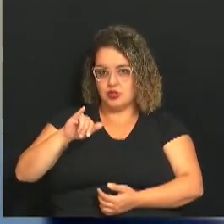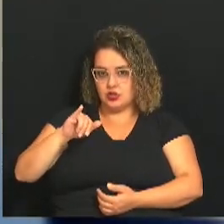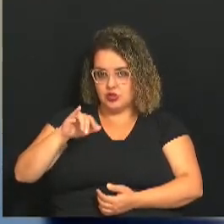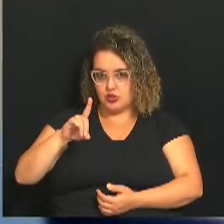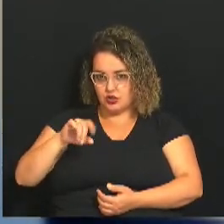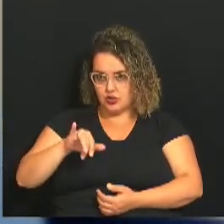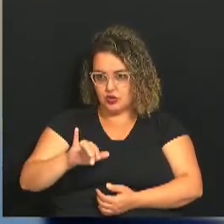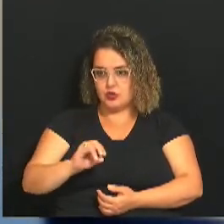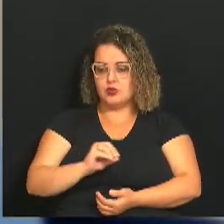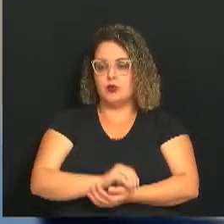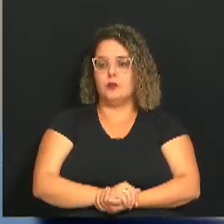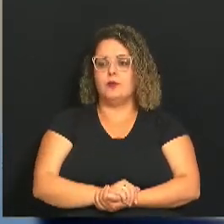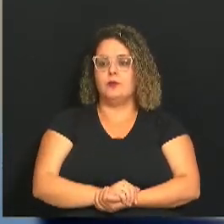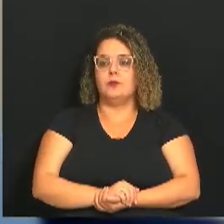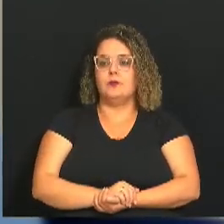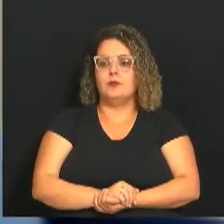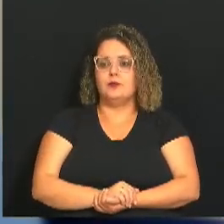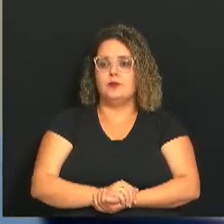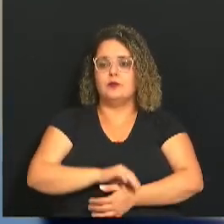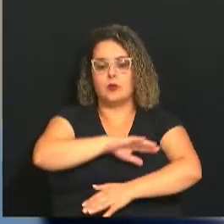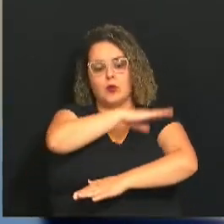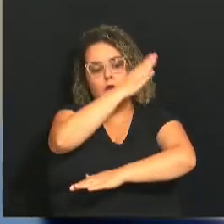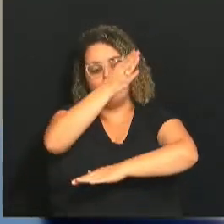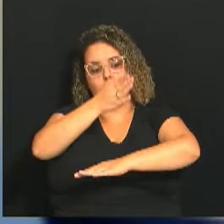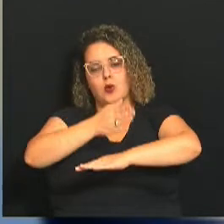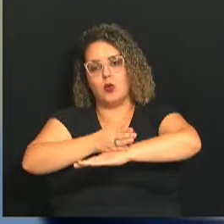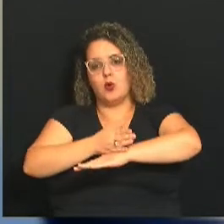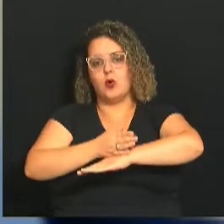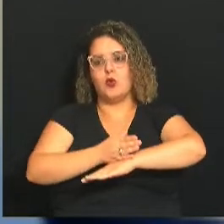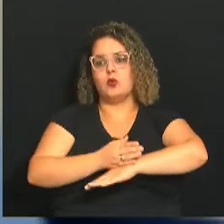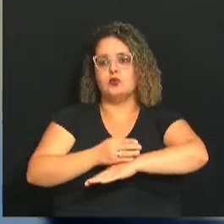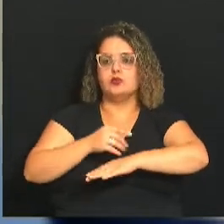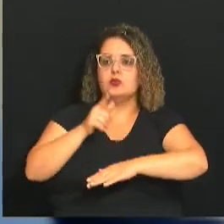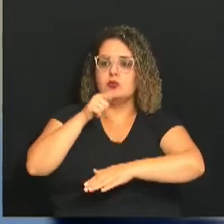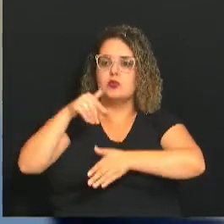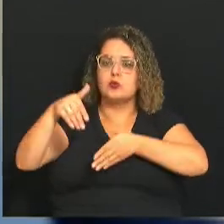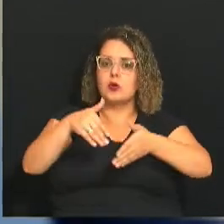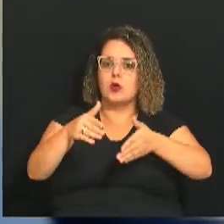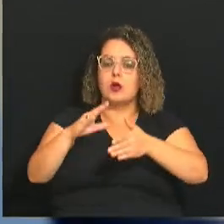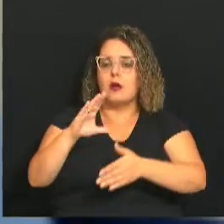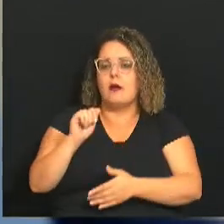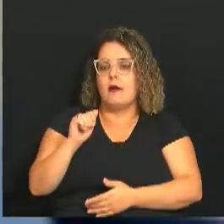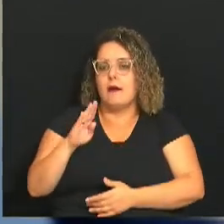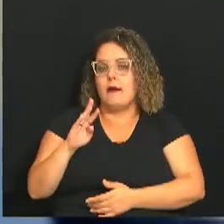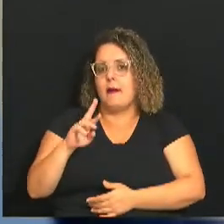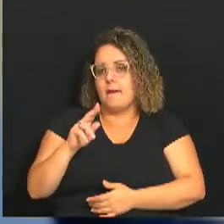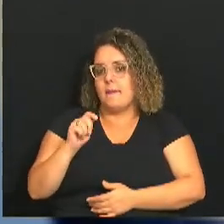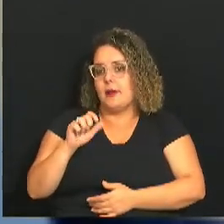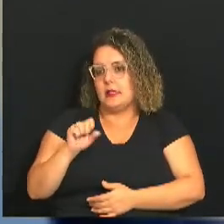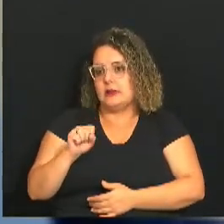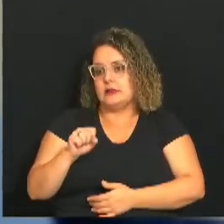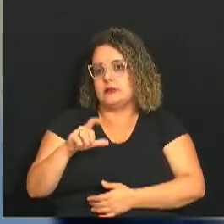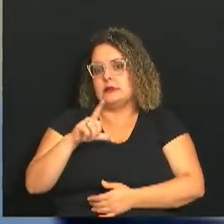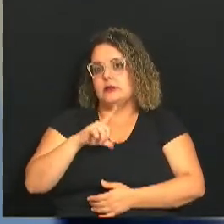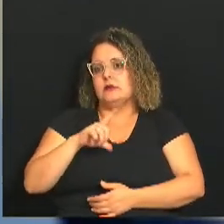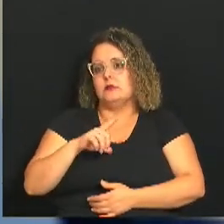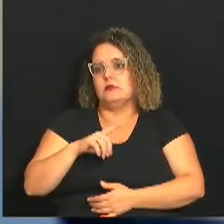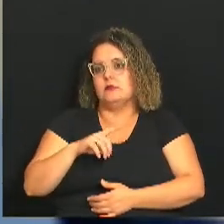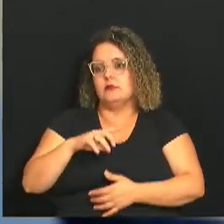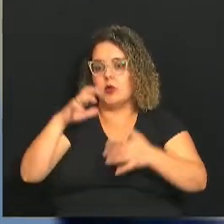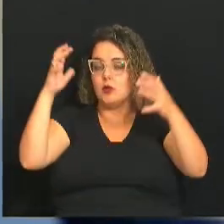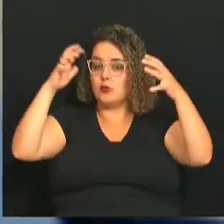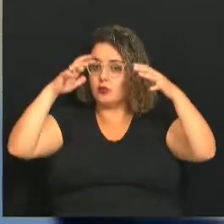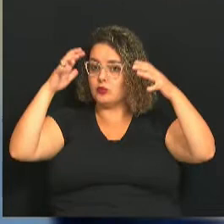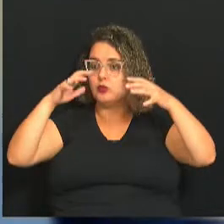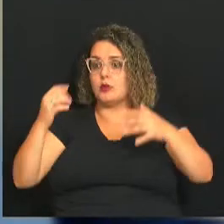do Córrego das Cabras, dentro do distrito de Joaquim Egídio. E esse ponto foi um ponto vital para